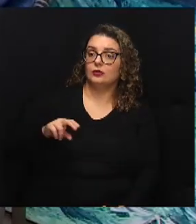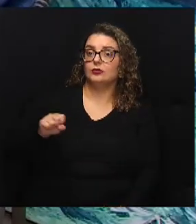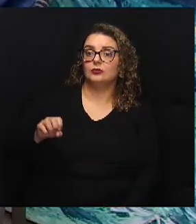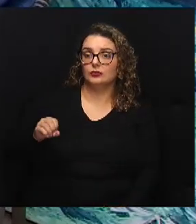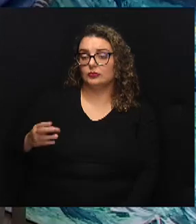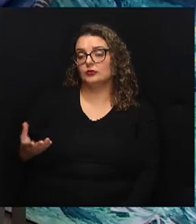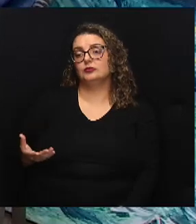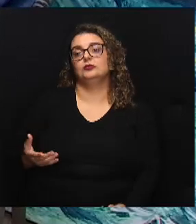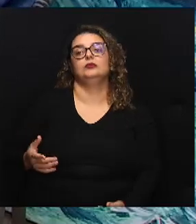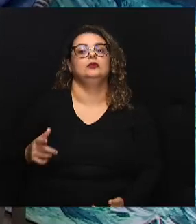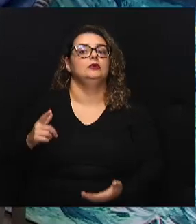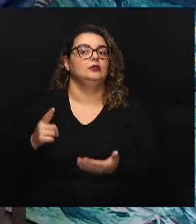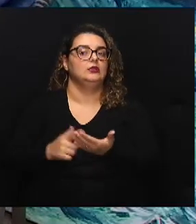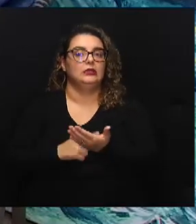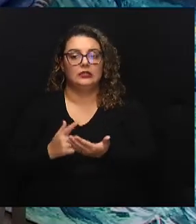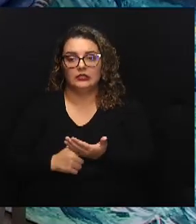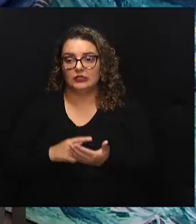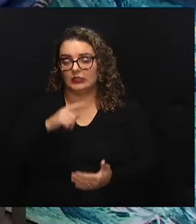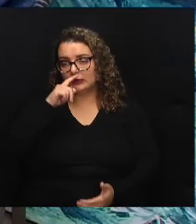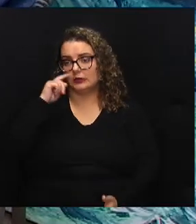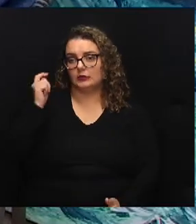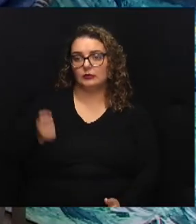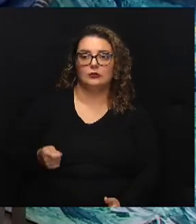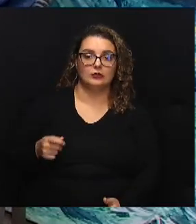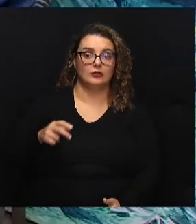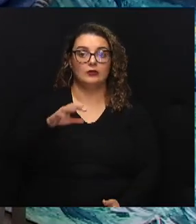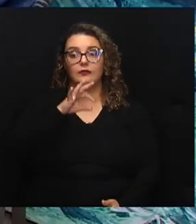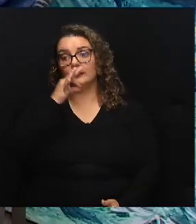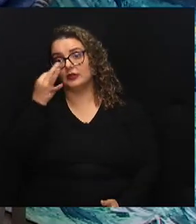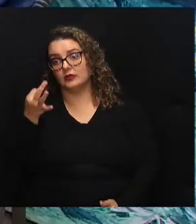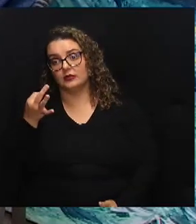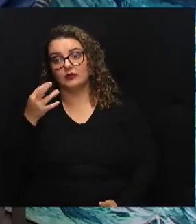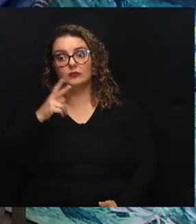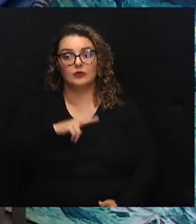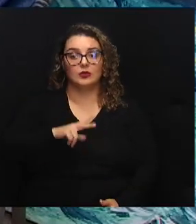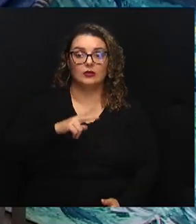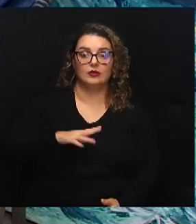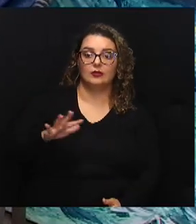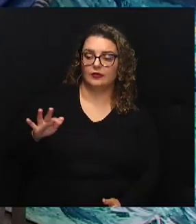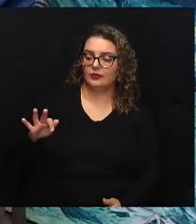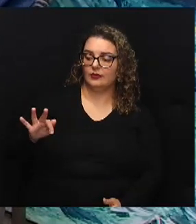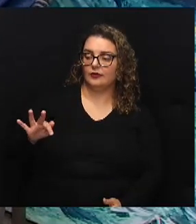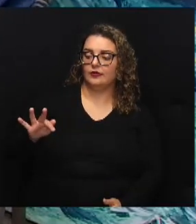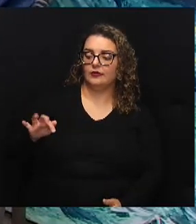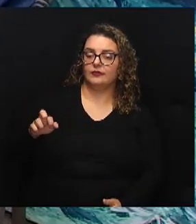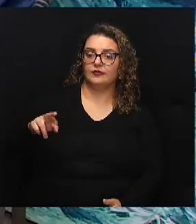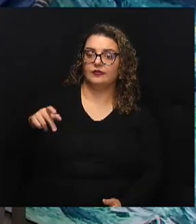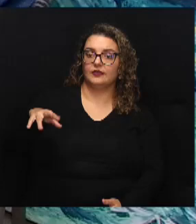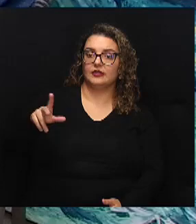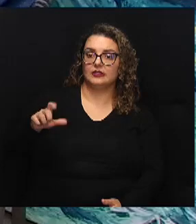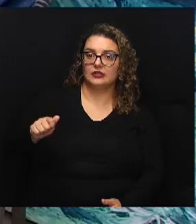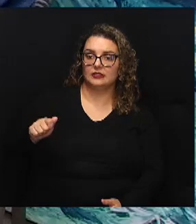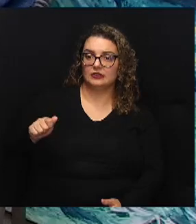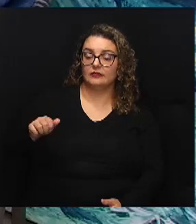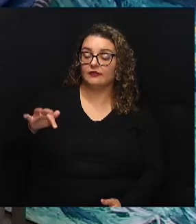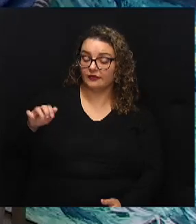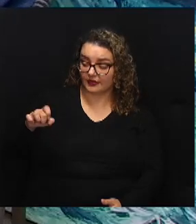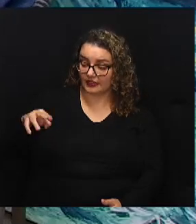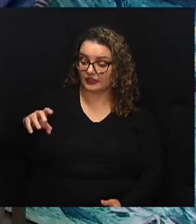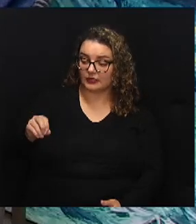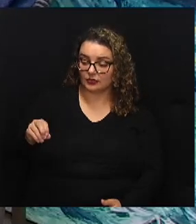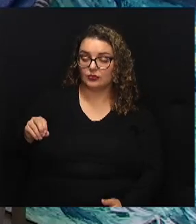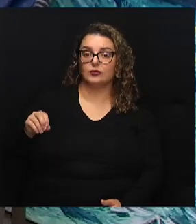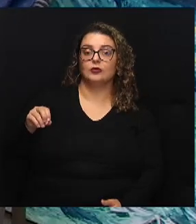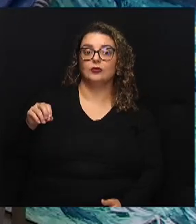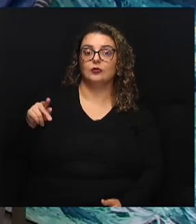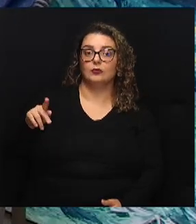literatura francesa, literatura portuguesa. Fernando Pessoa, a gente sabia de cor muitas poesias. Vocês